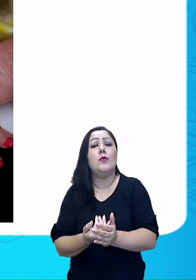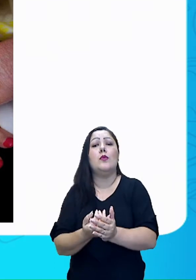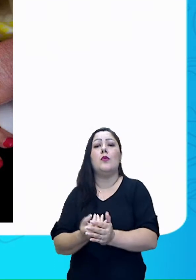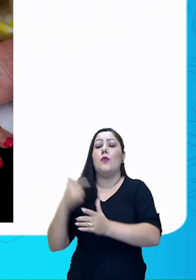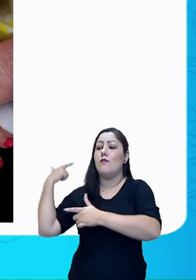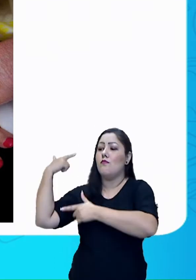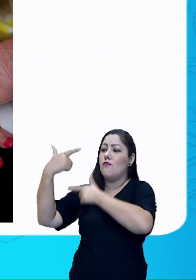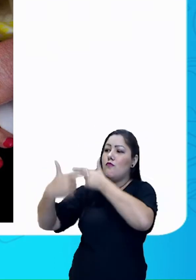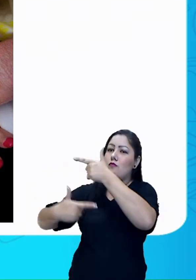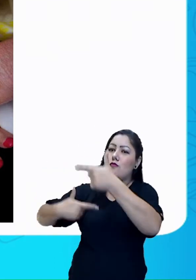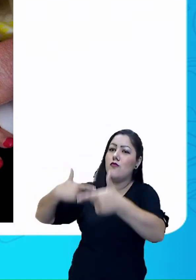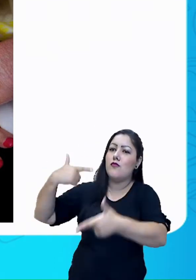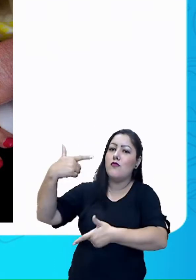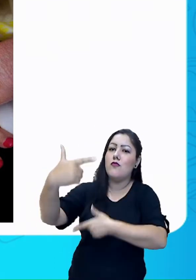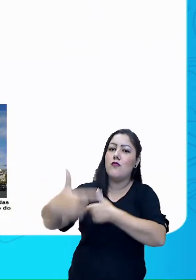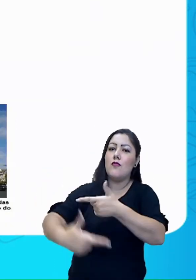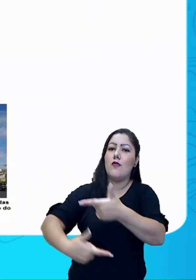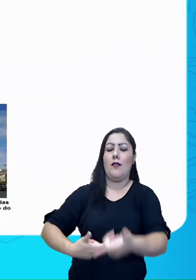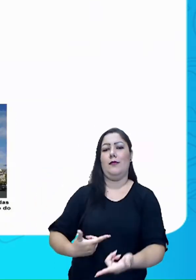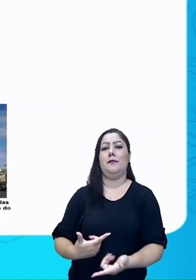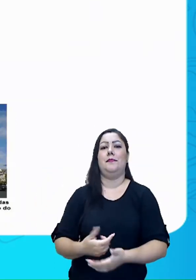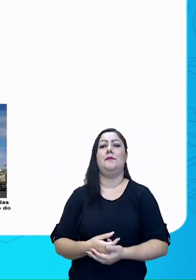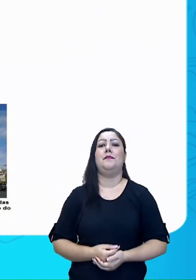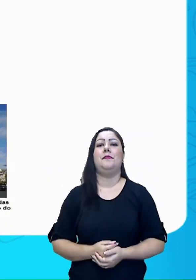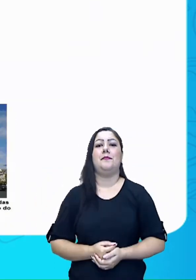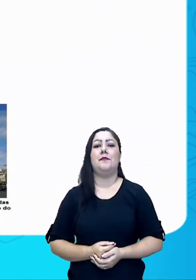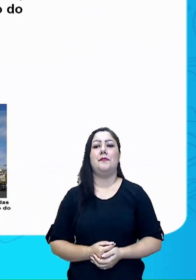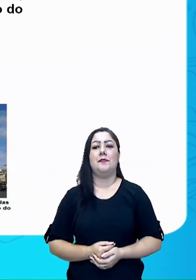geração a outra.